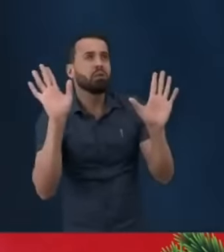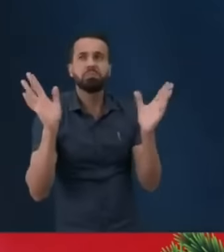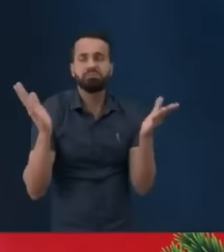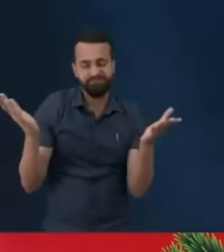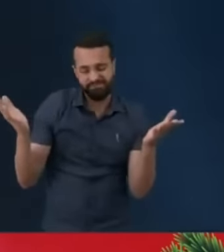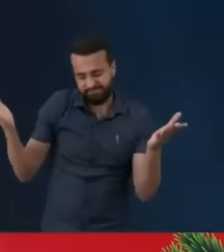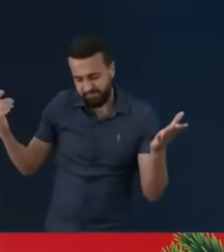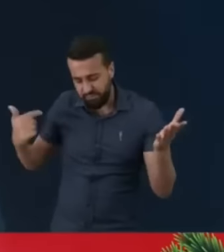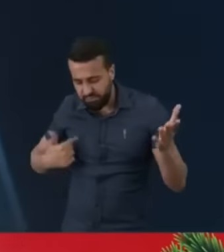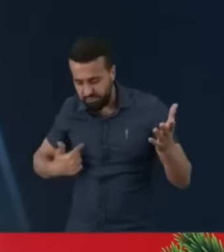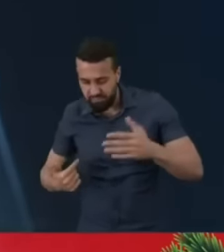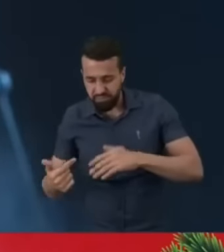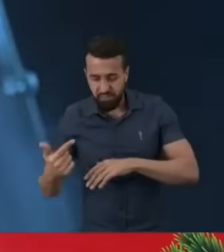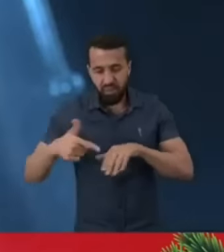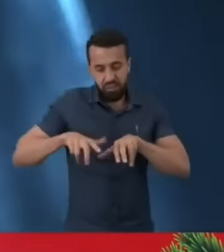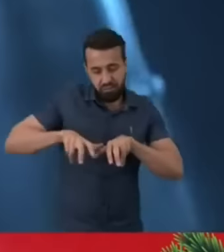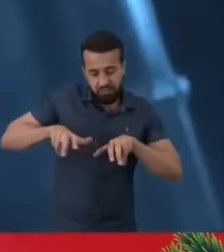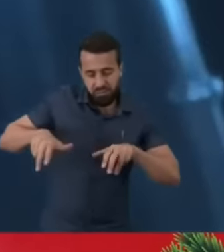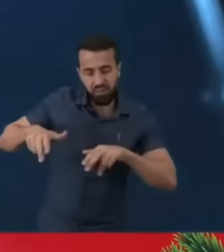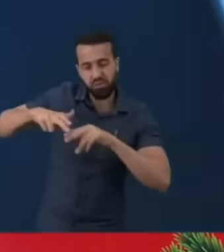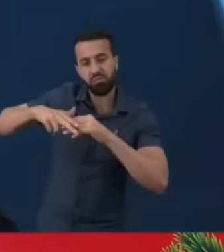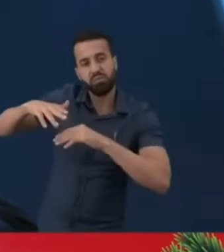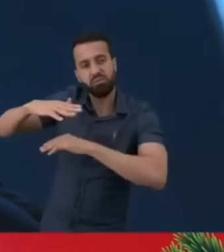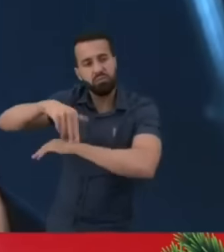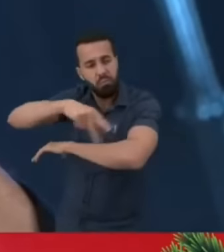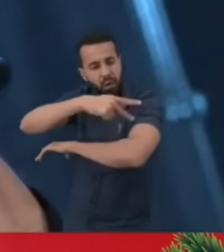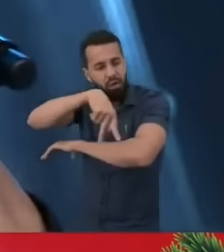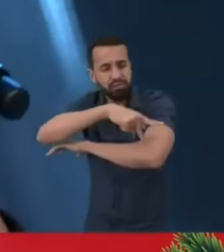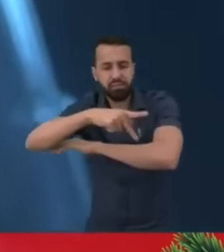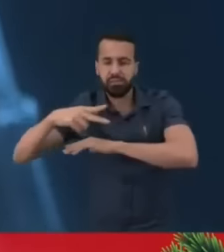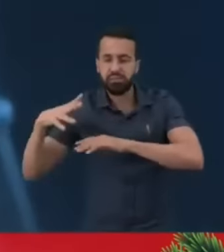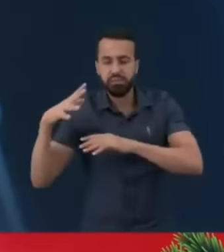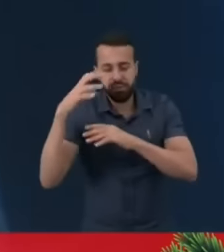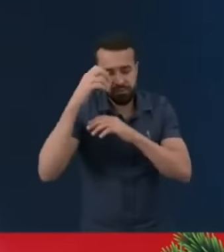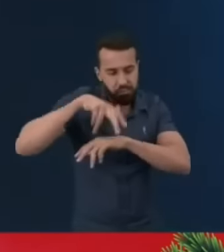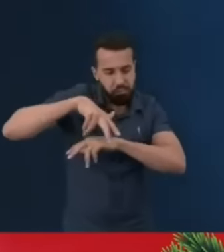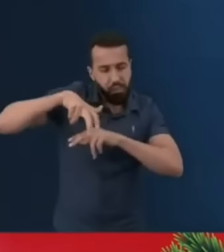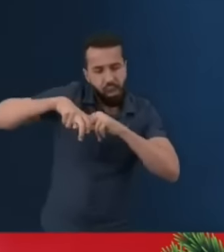deitei no banco da praça, tentando te esquecer.